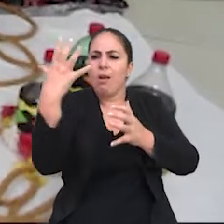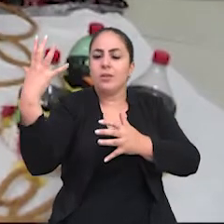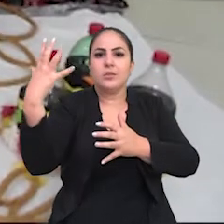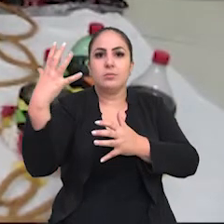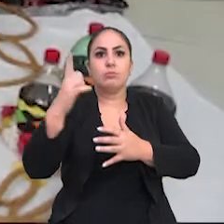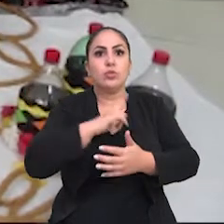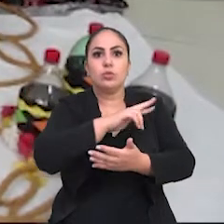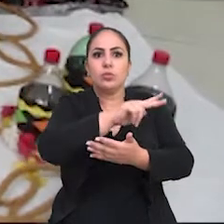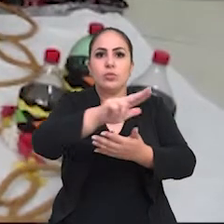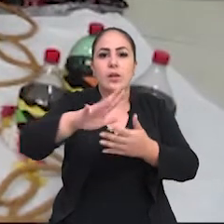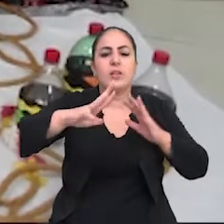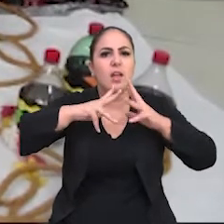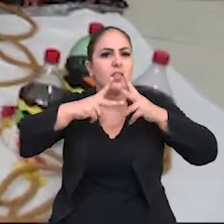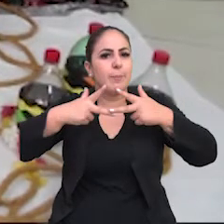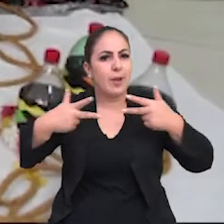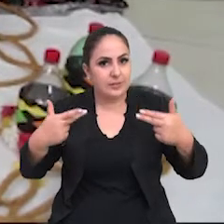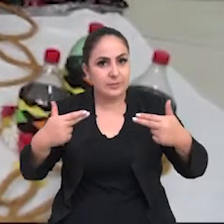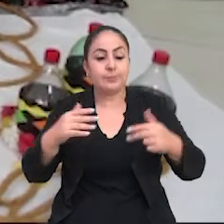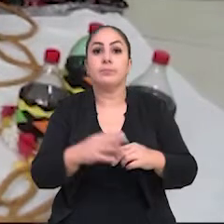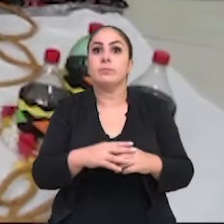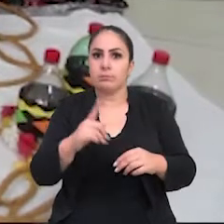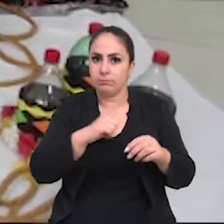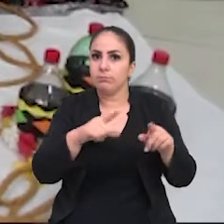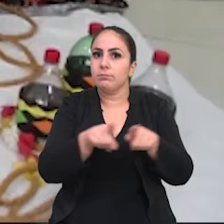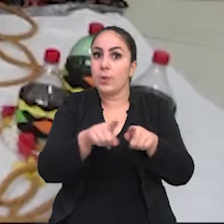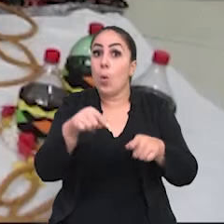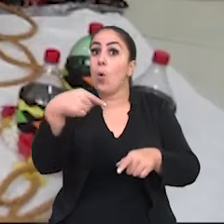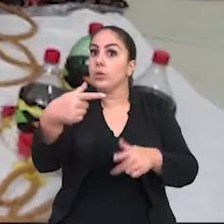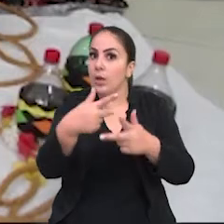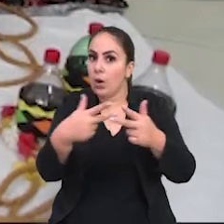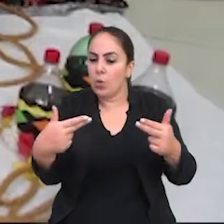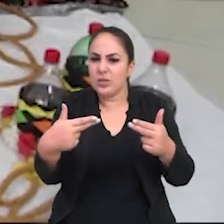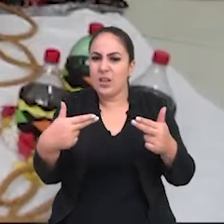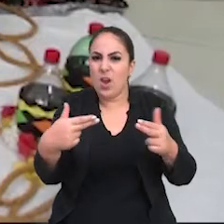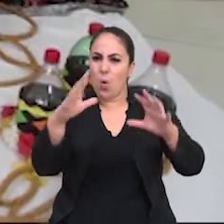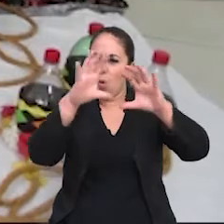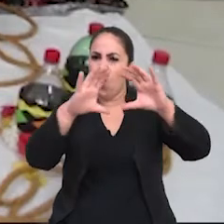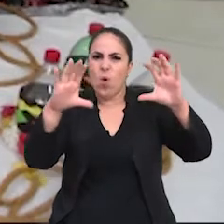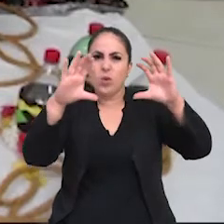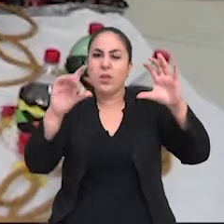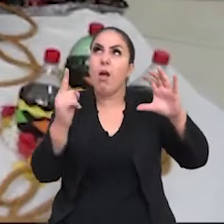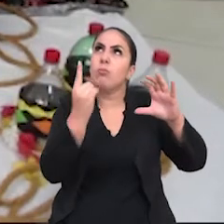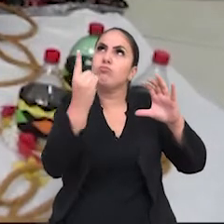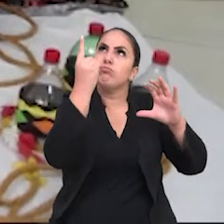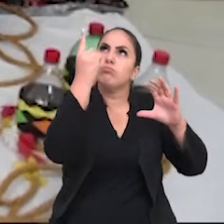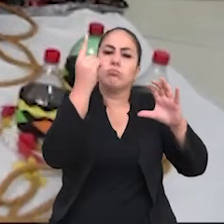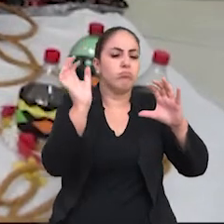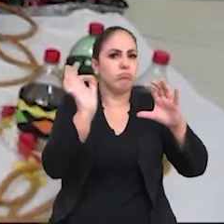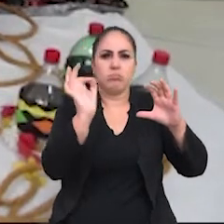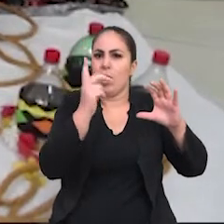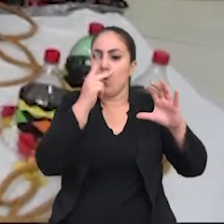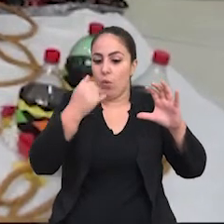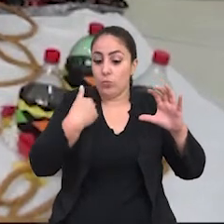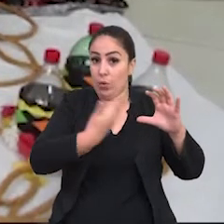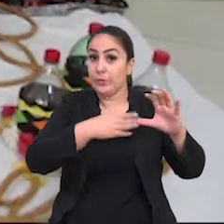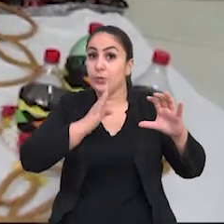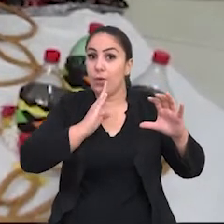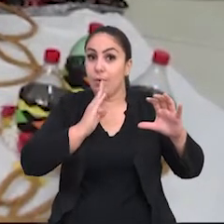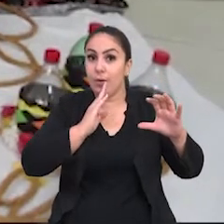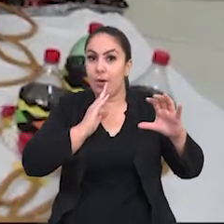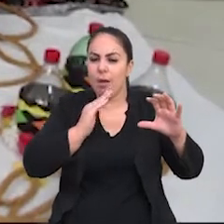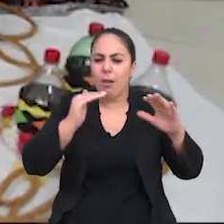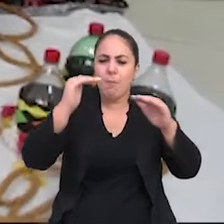e existiam muitos animais selvagens. E tem outra coisa também. O céu, ele não ficava lá em cima como a gente